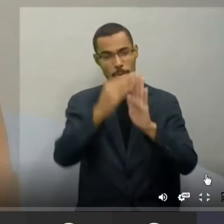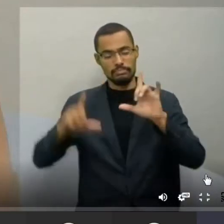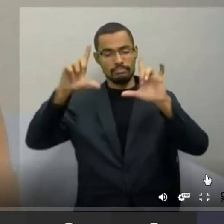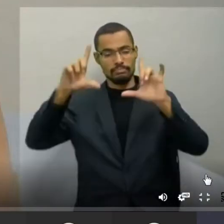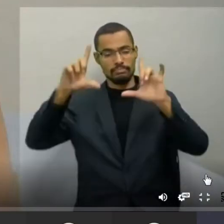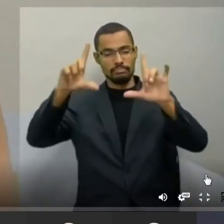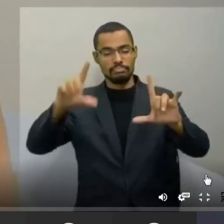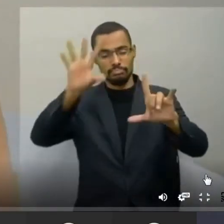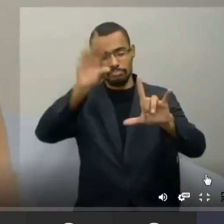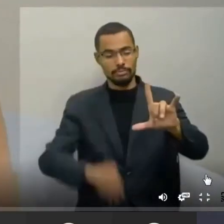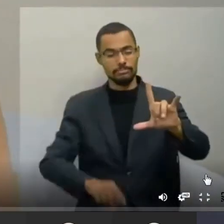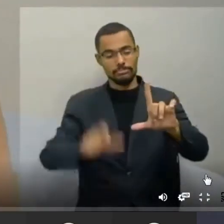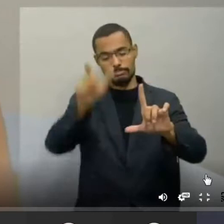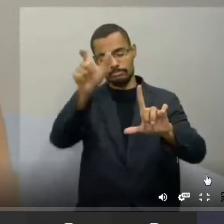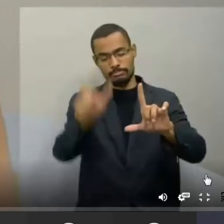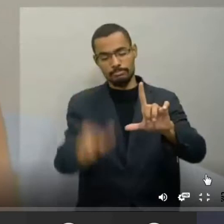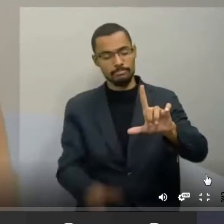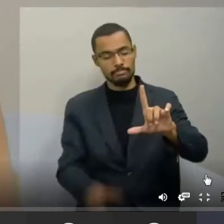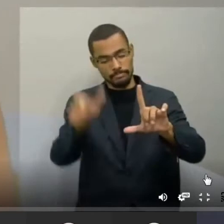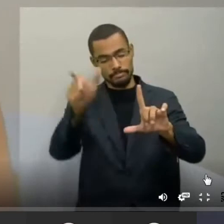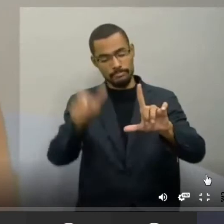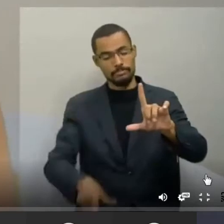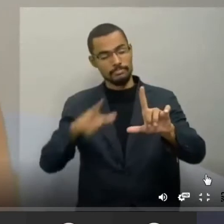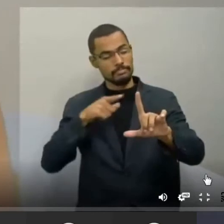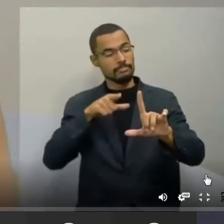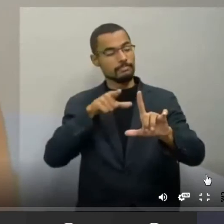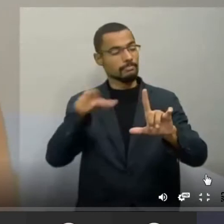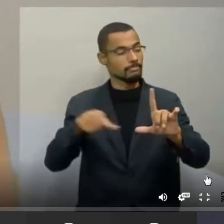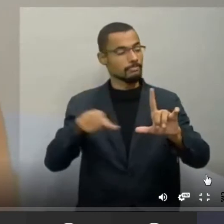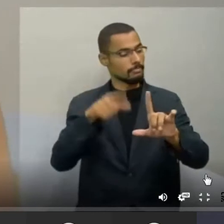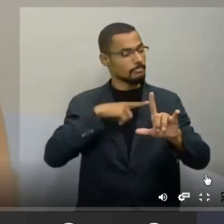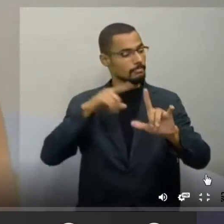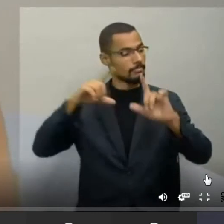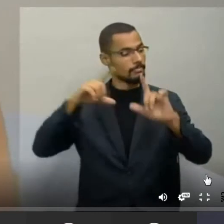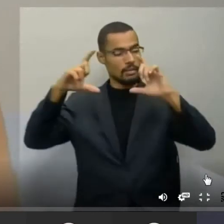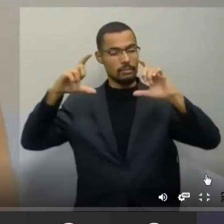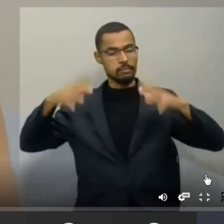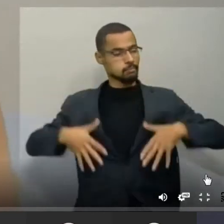anatômicas. Nós temos, então, ali